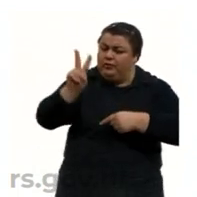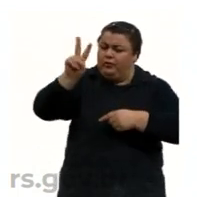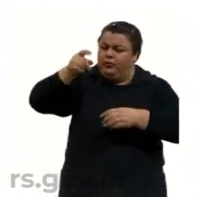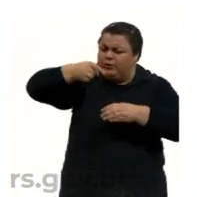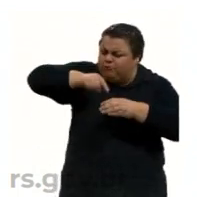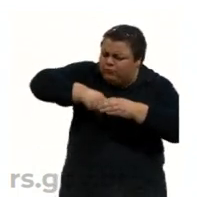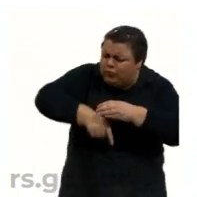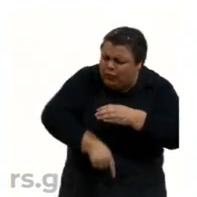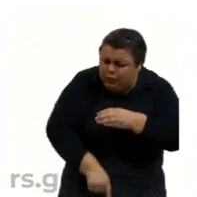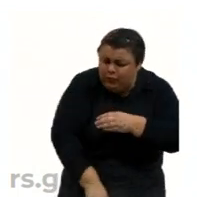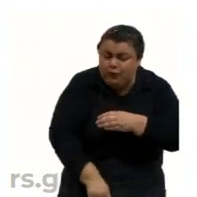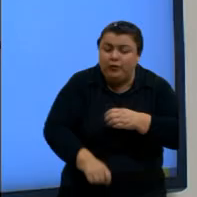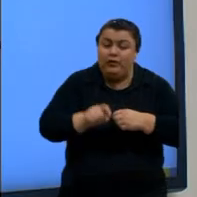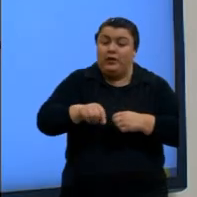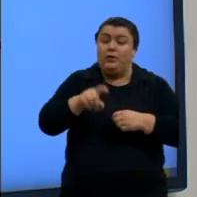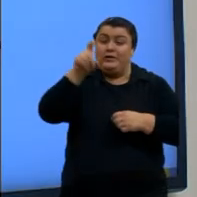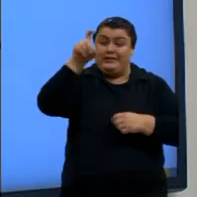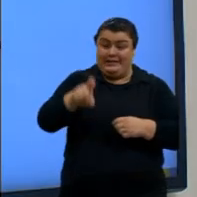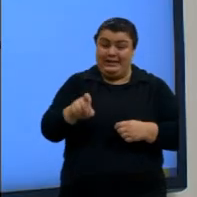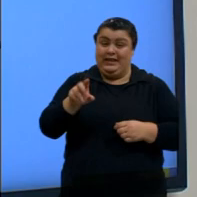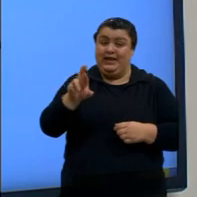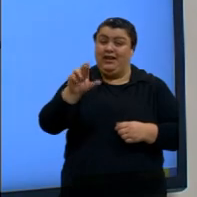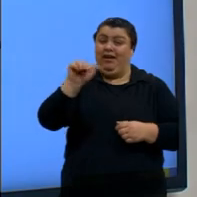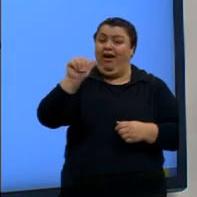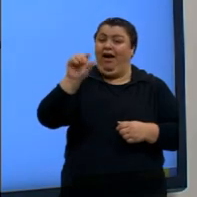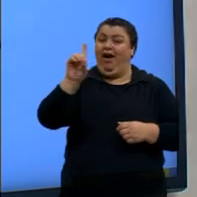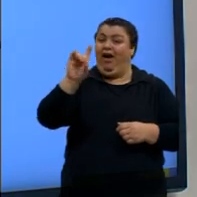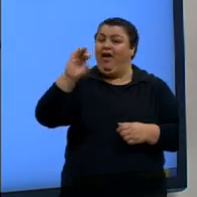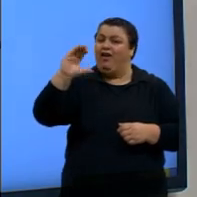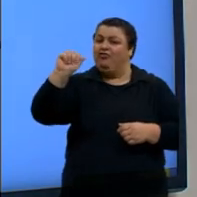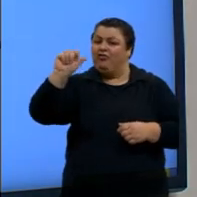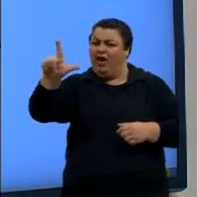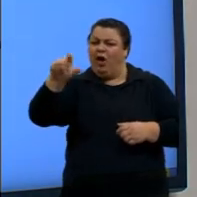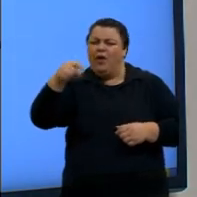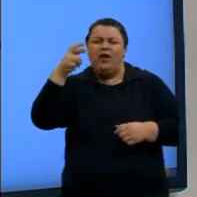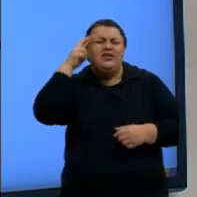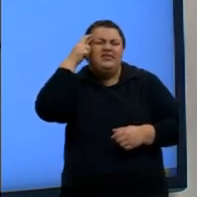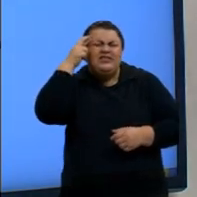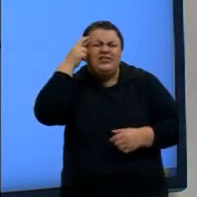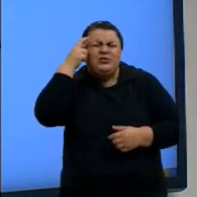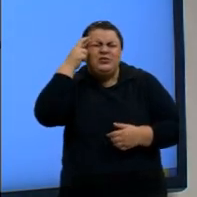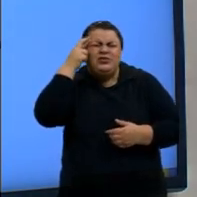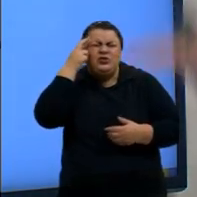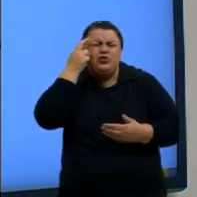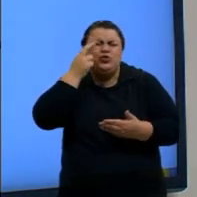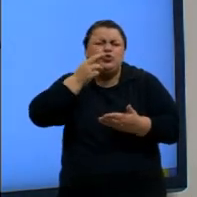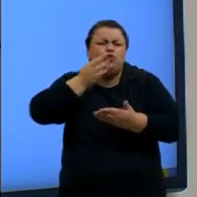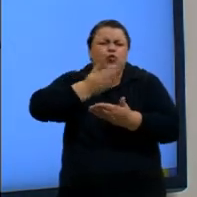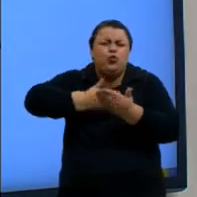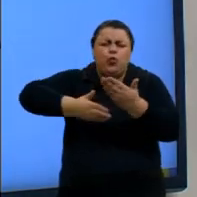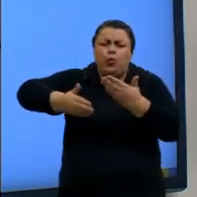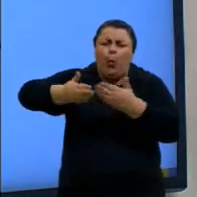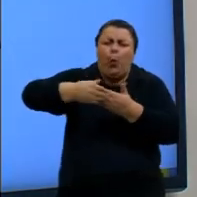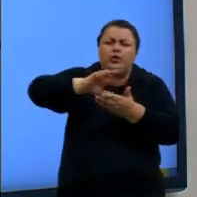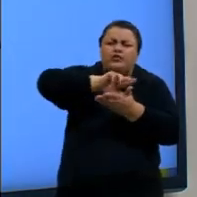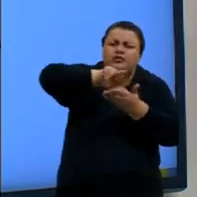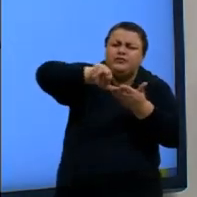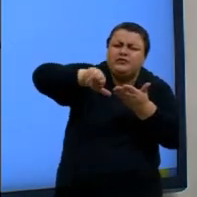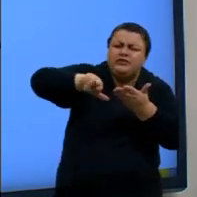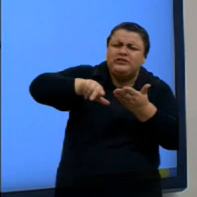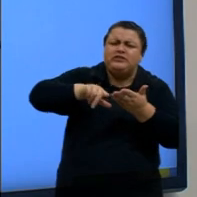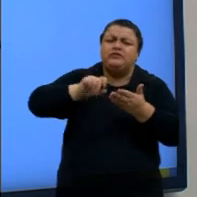raiz do problema é o ser radical é pensar refletir sobre todas as possibilidades de determinados valores por exemplo